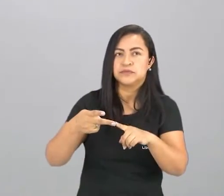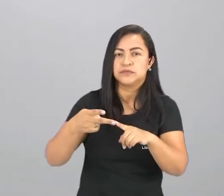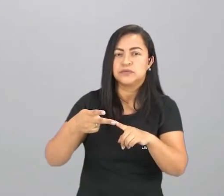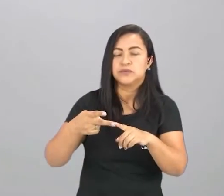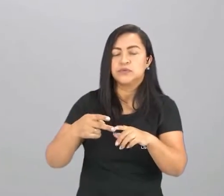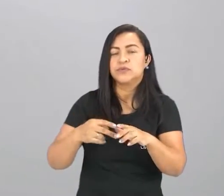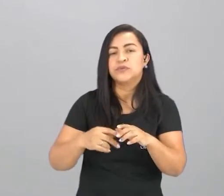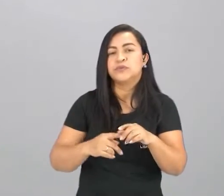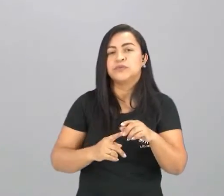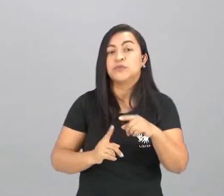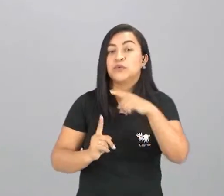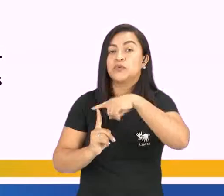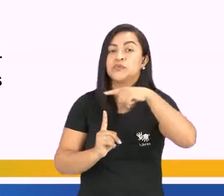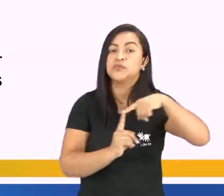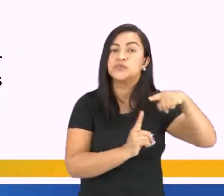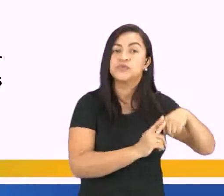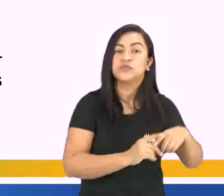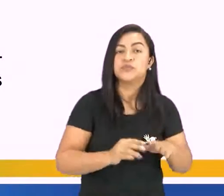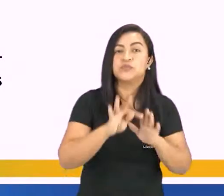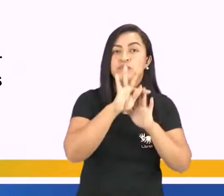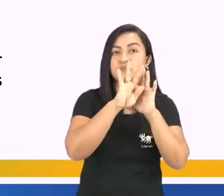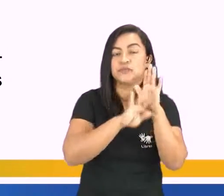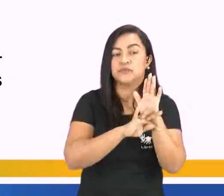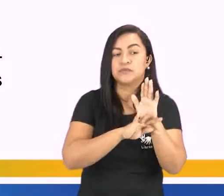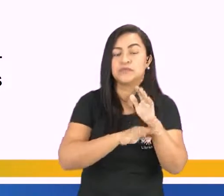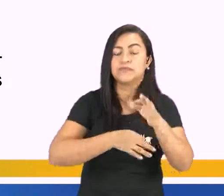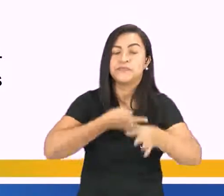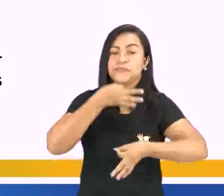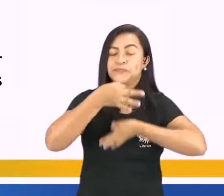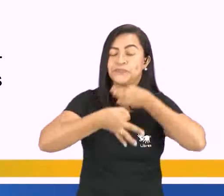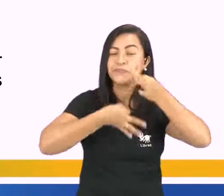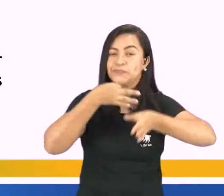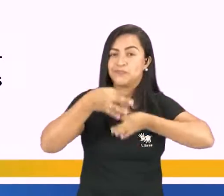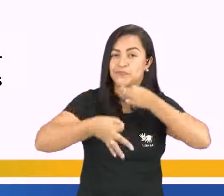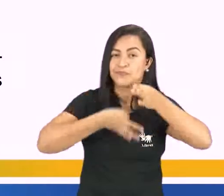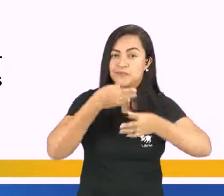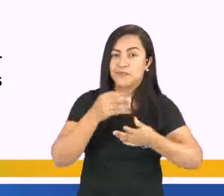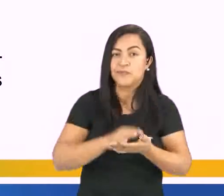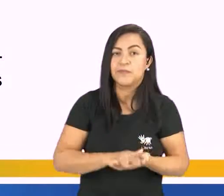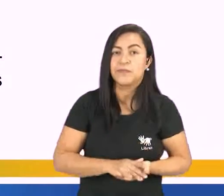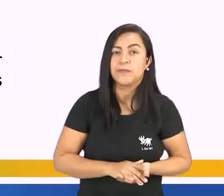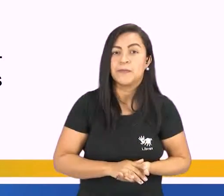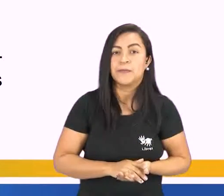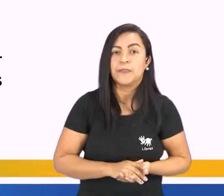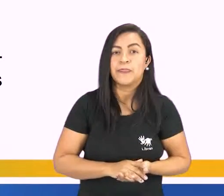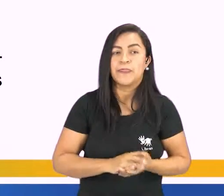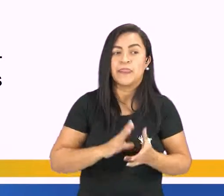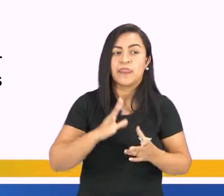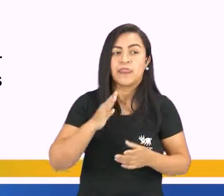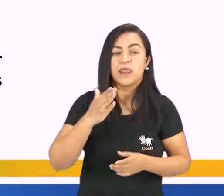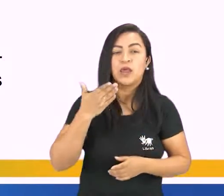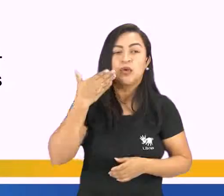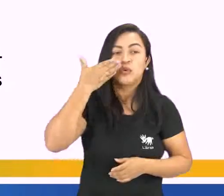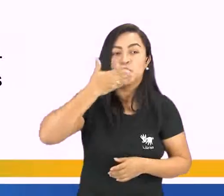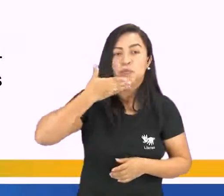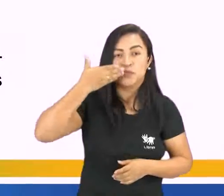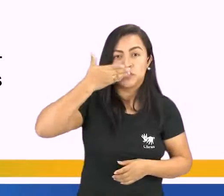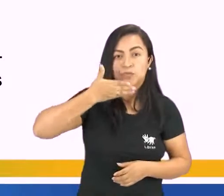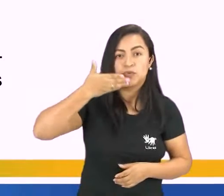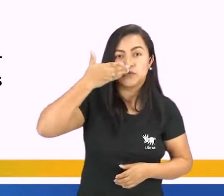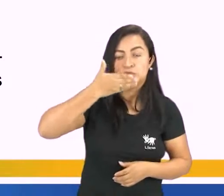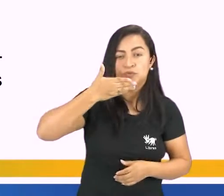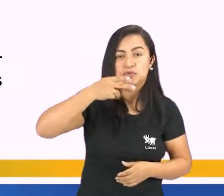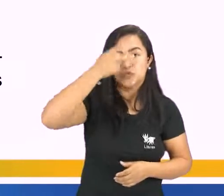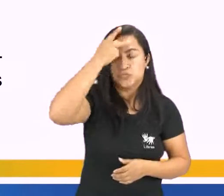textos argumentativos. Diz o seguinte: es todo aquele discurso en el que el